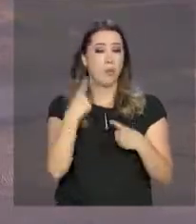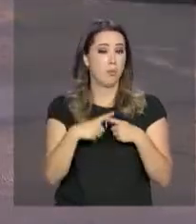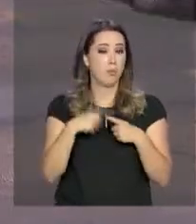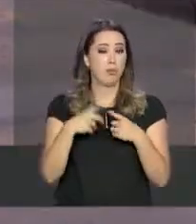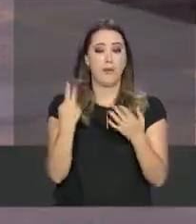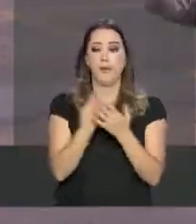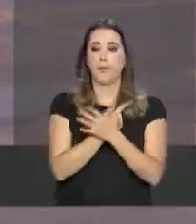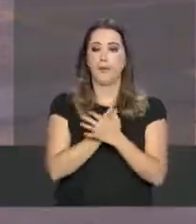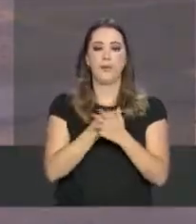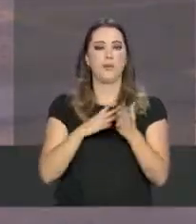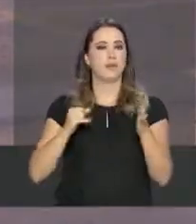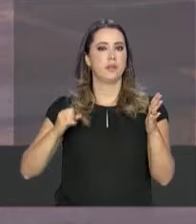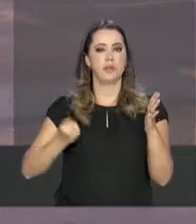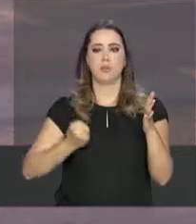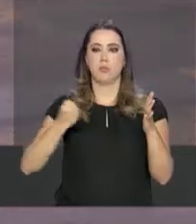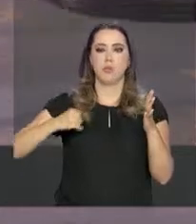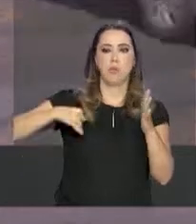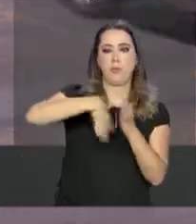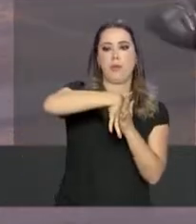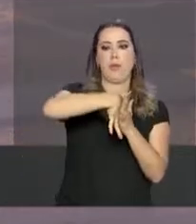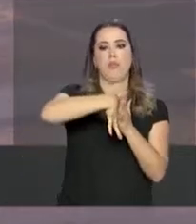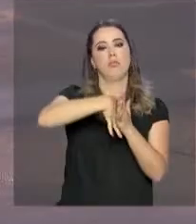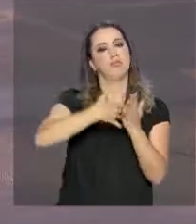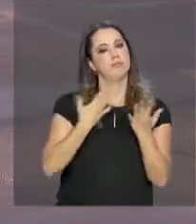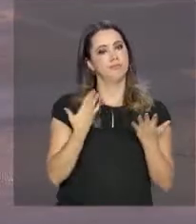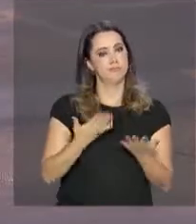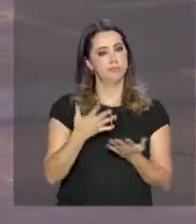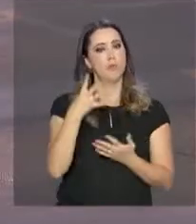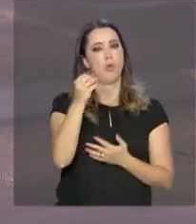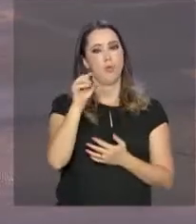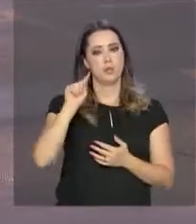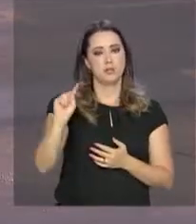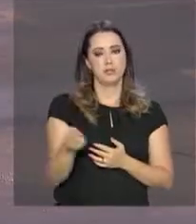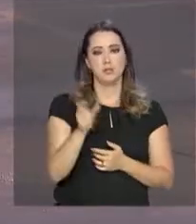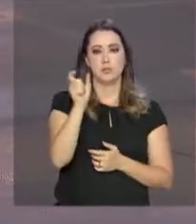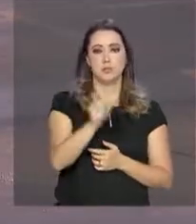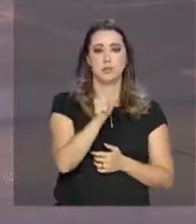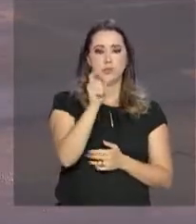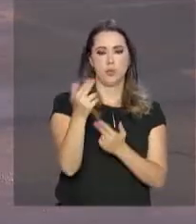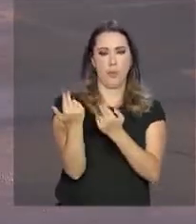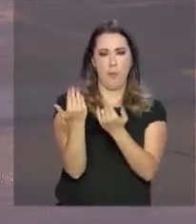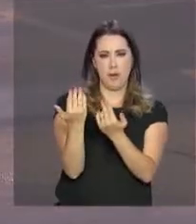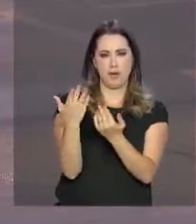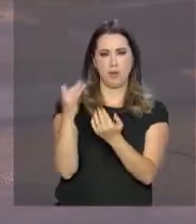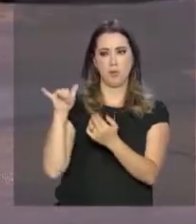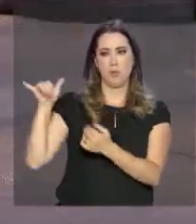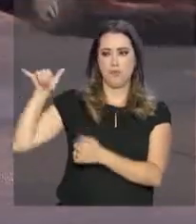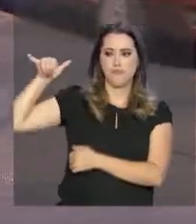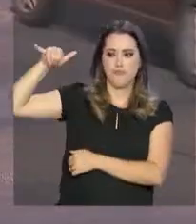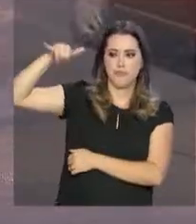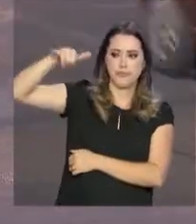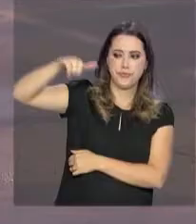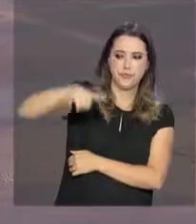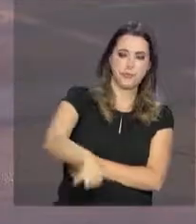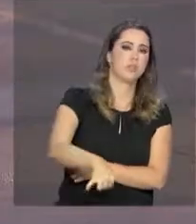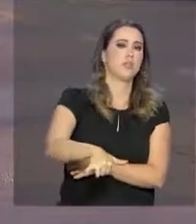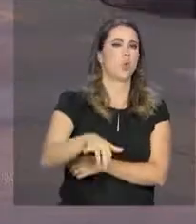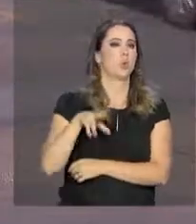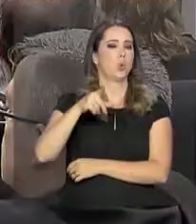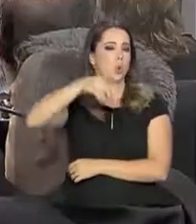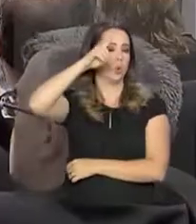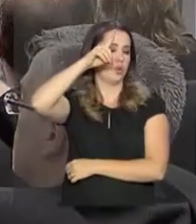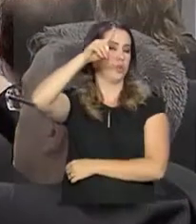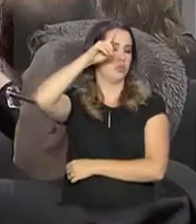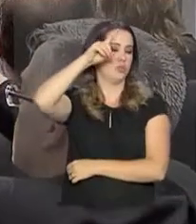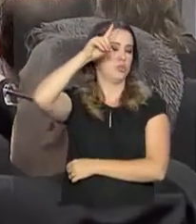40 mil pessoas morrem vítimas de acidentes de trânsito no brasil é como se um avião com 90 pessoas caísse todos os dias no